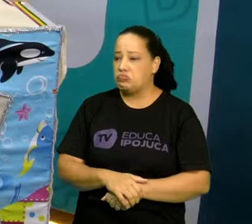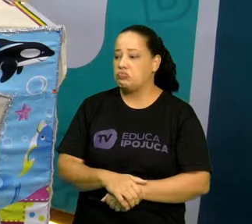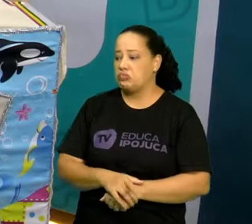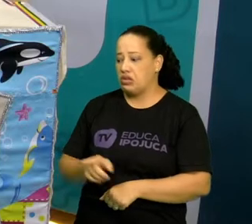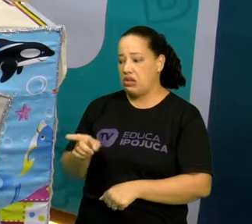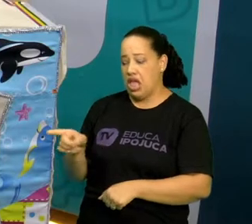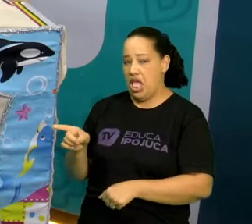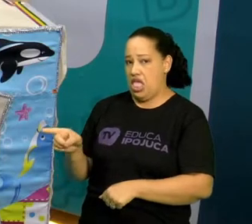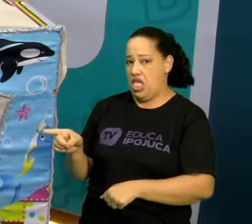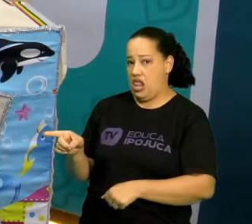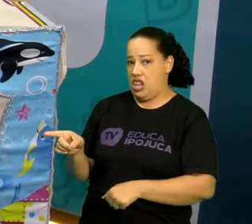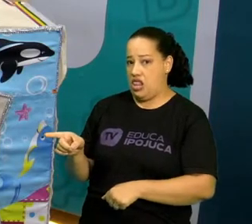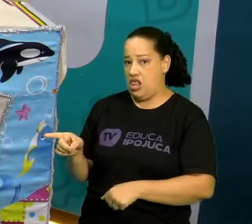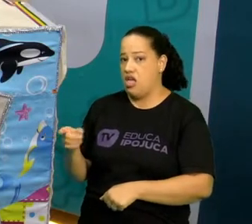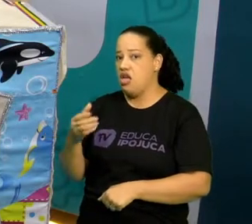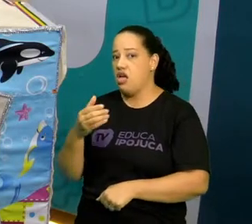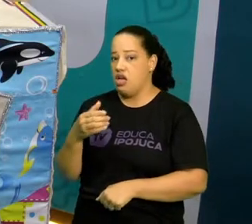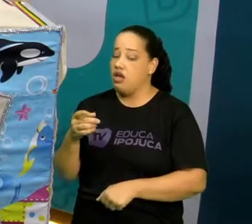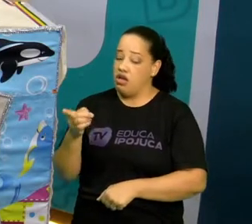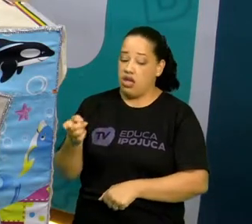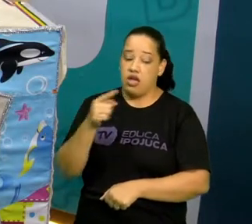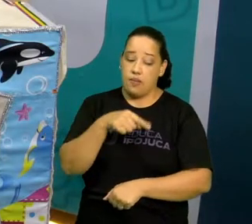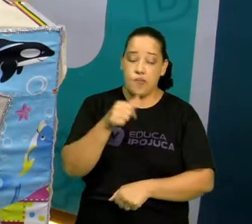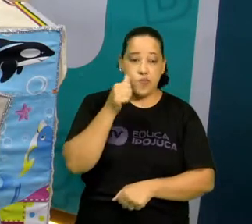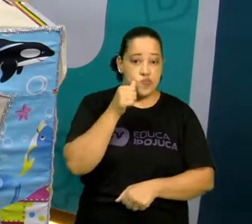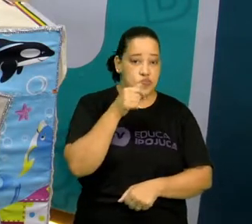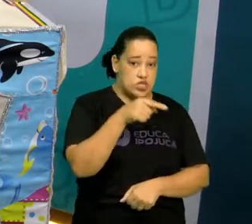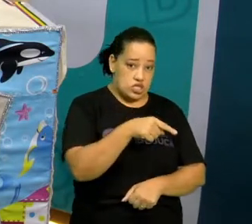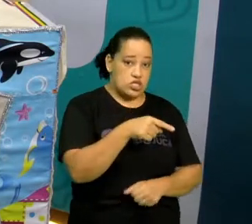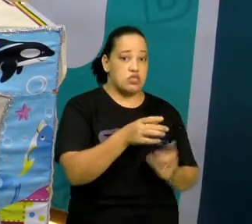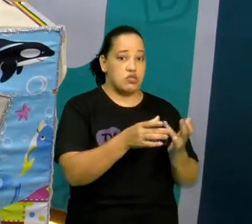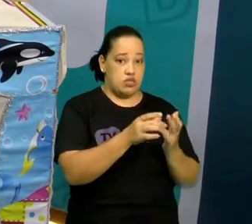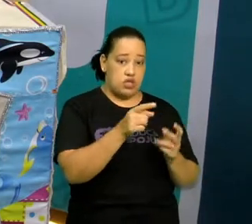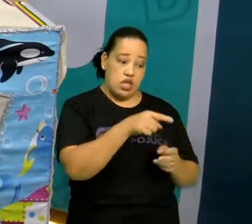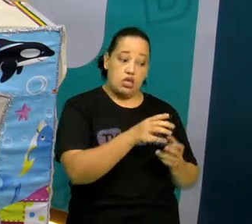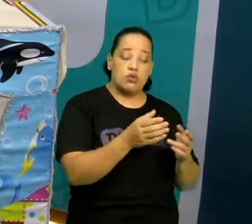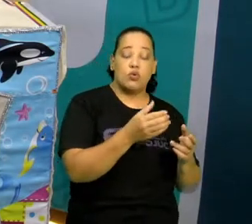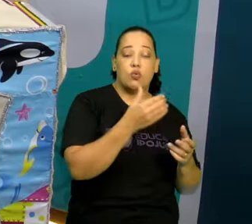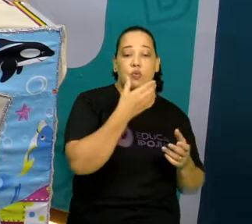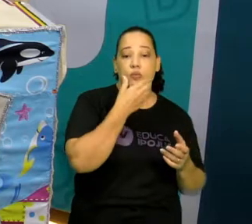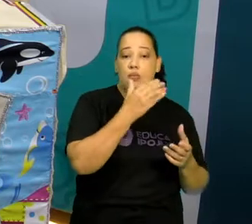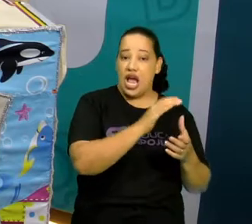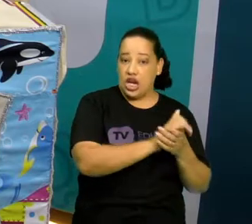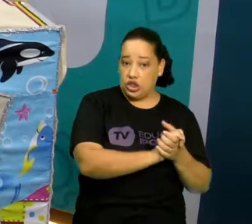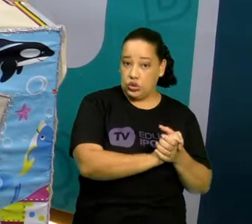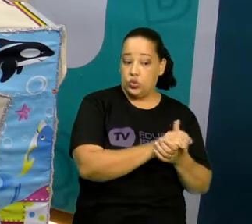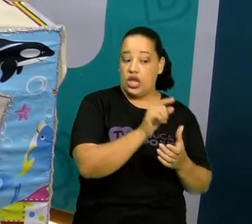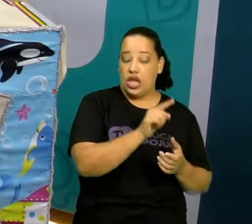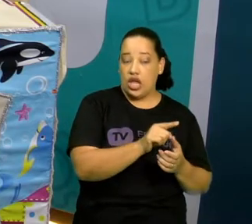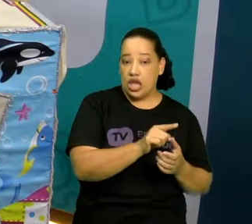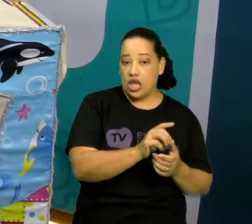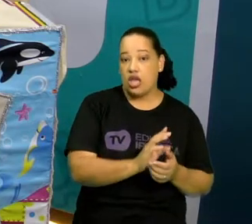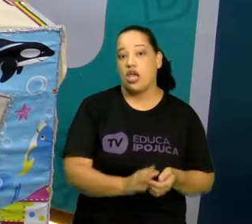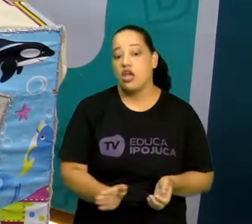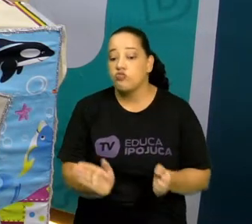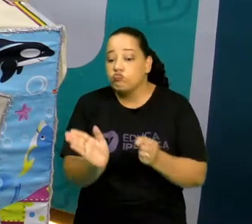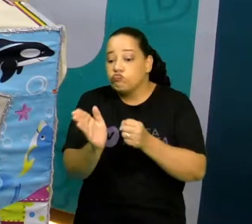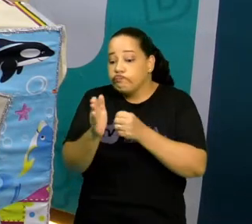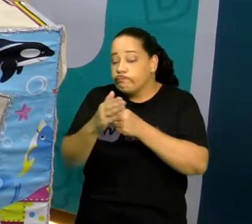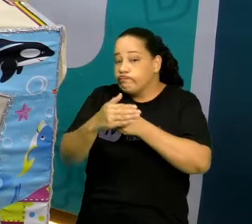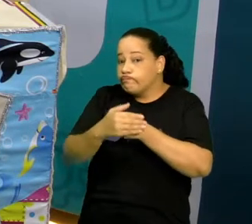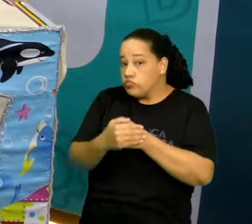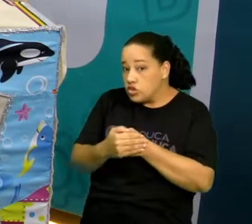Marido dessa mulher que estava grávida foi escondido, Leiturinha. Escondido? Foi escondido na